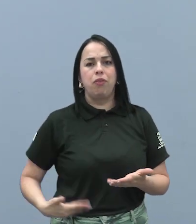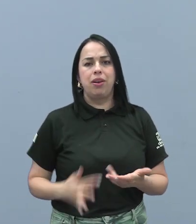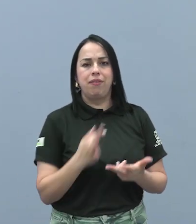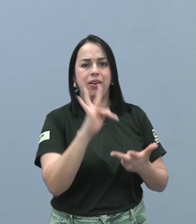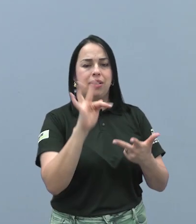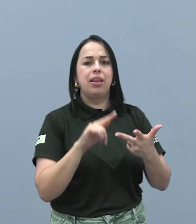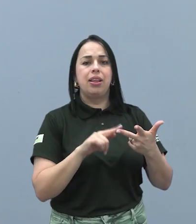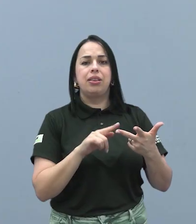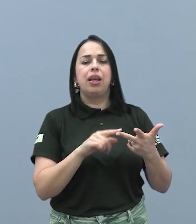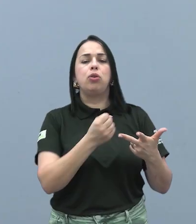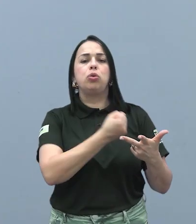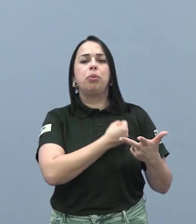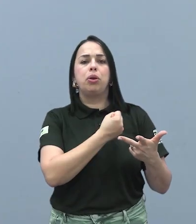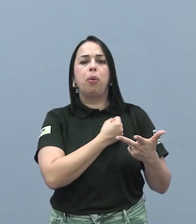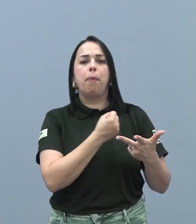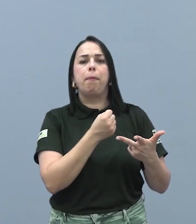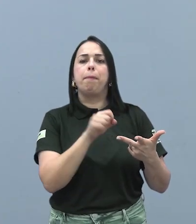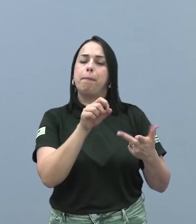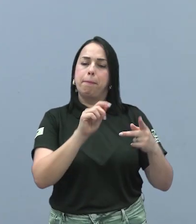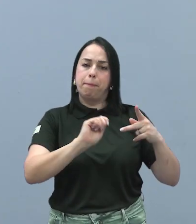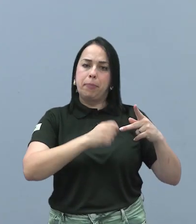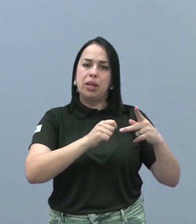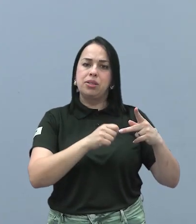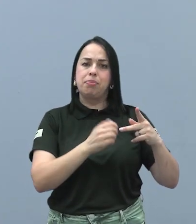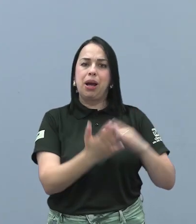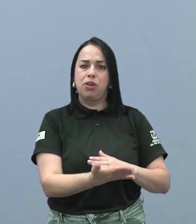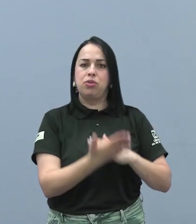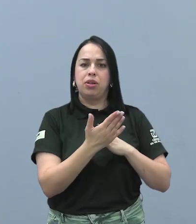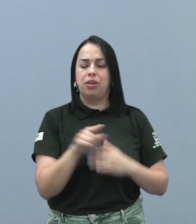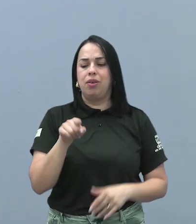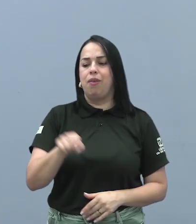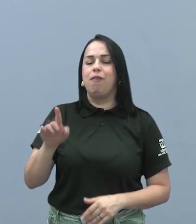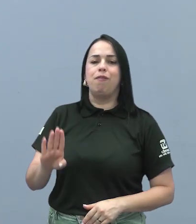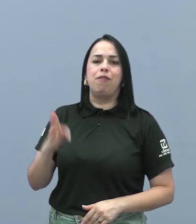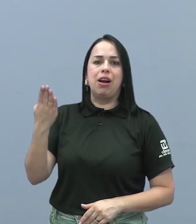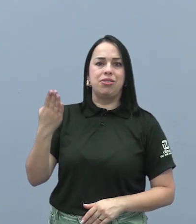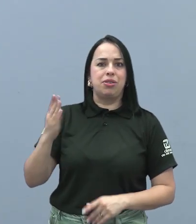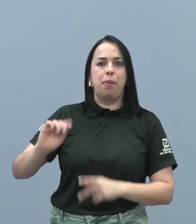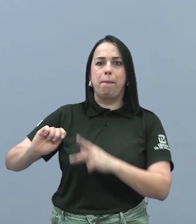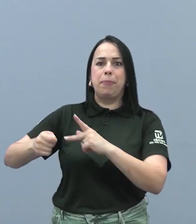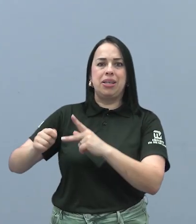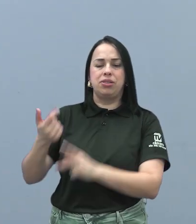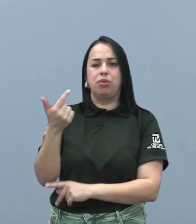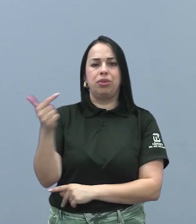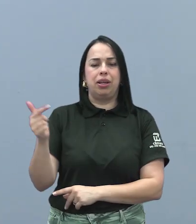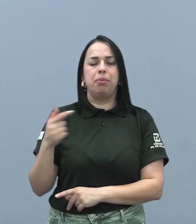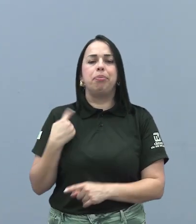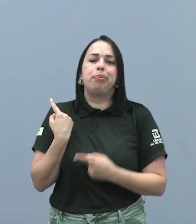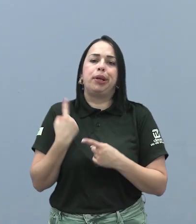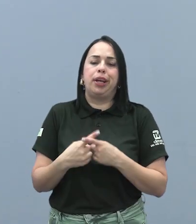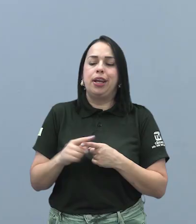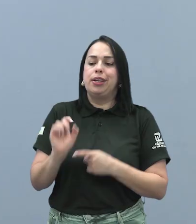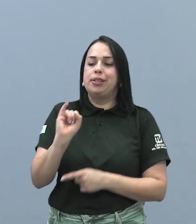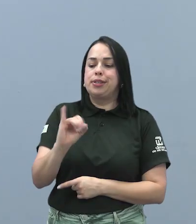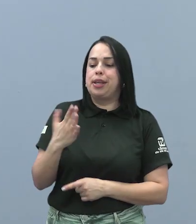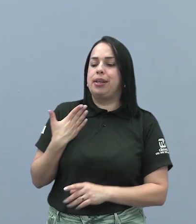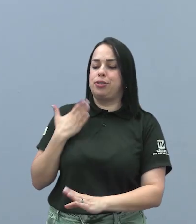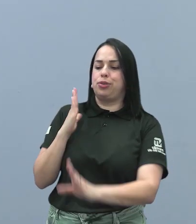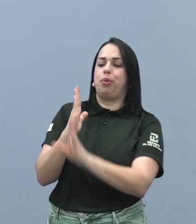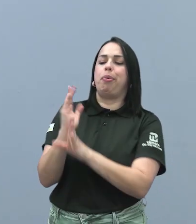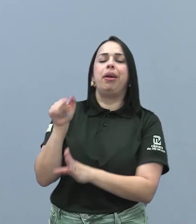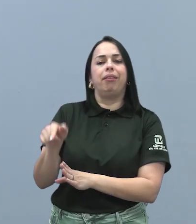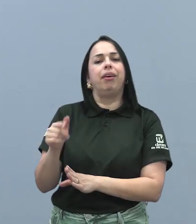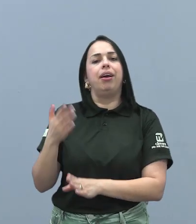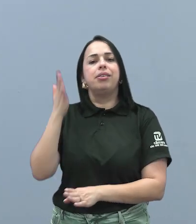do governo federal, vem o Pix justamente para ajudar nessa facilidade. O falso nunca vem o Pix, porque senão você vai identificar